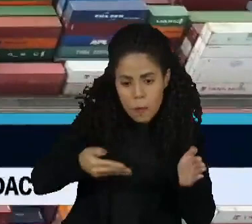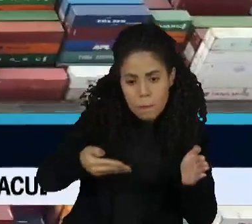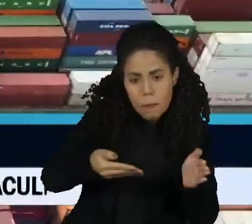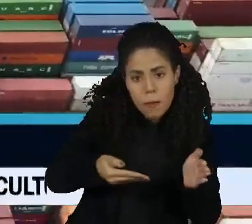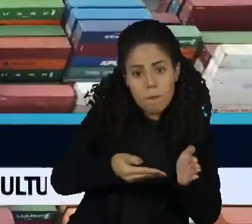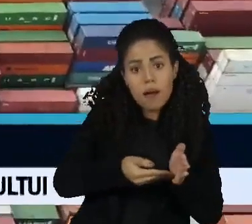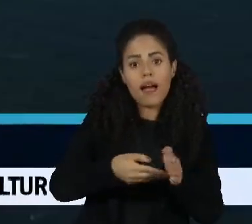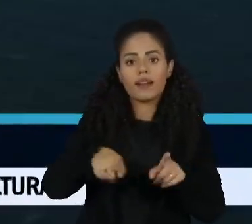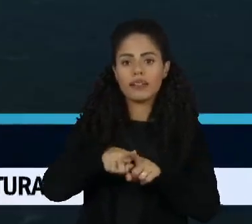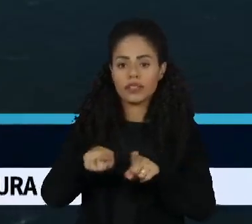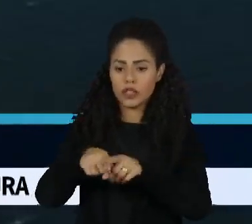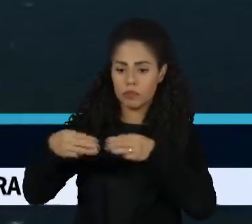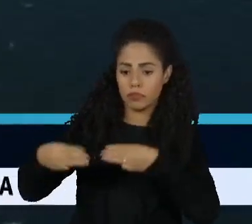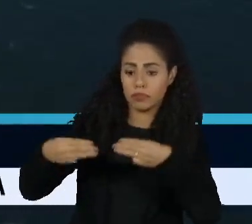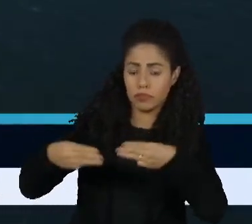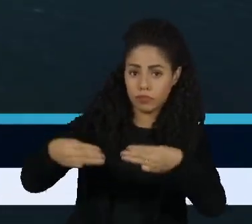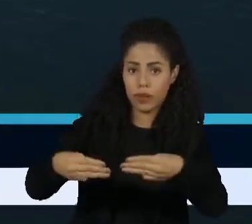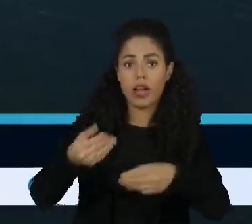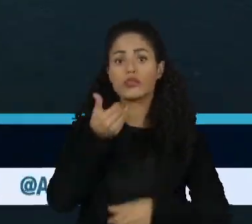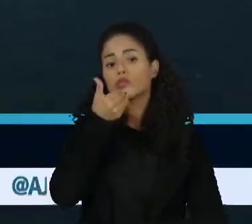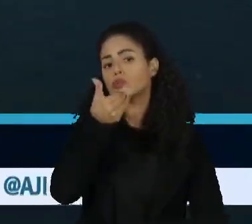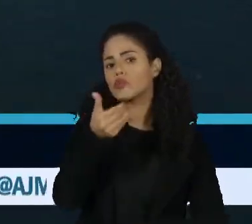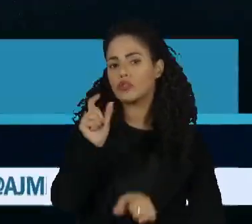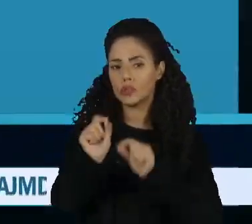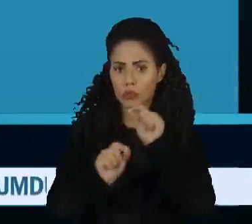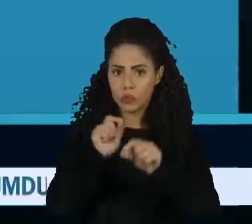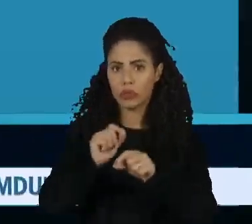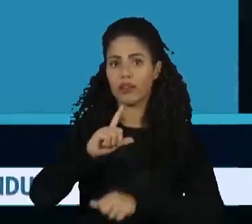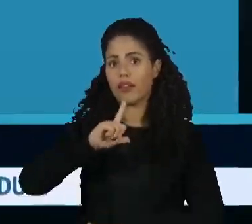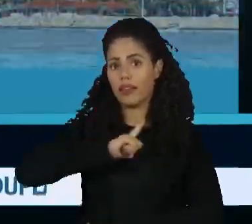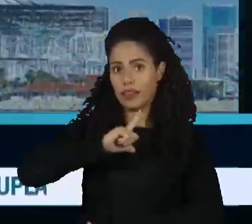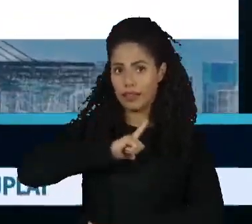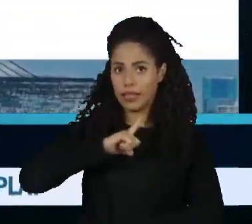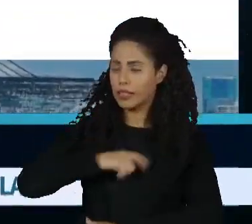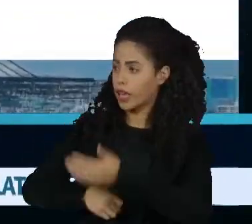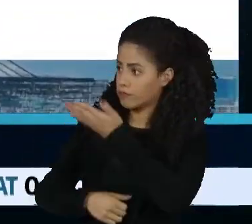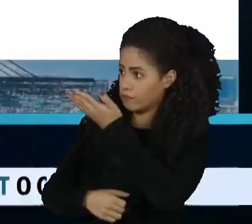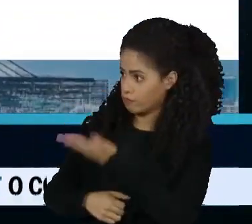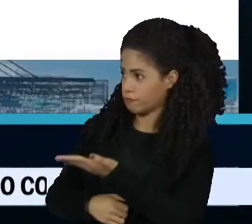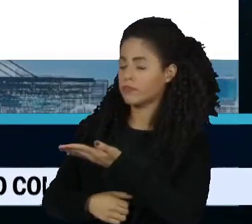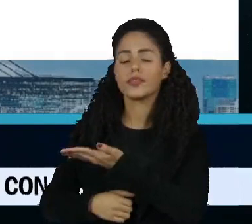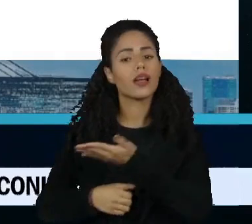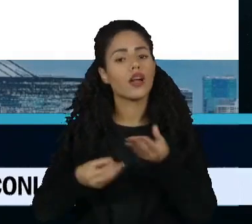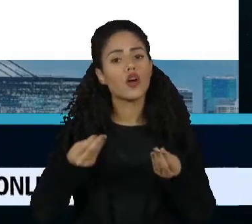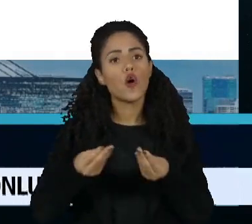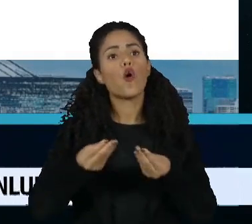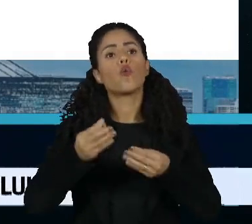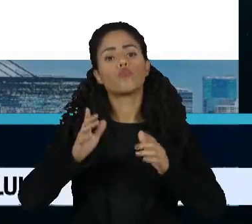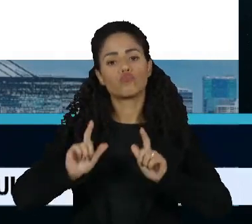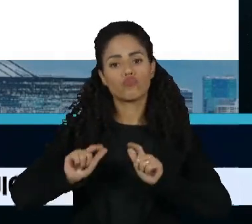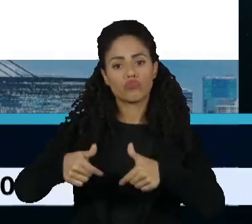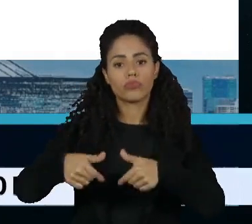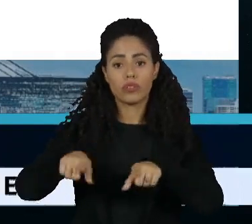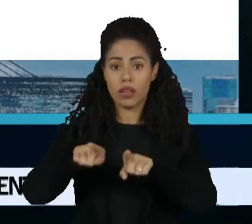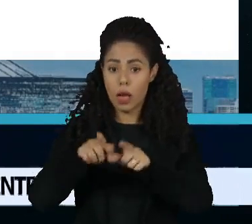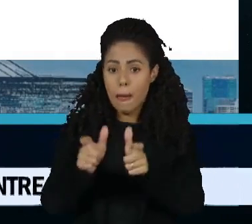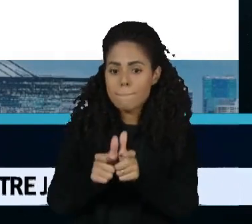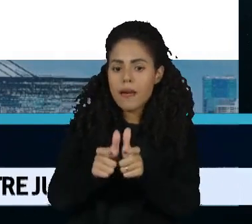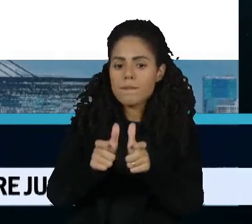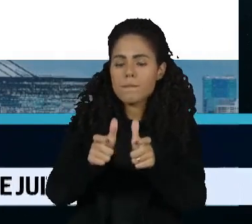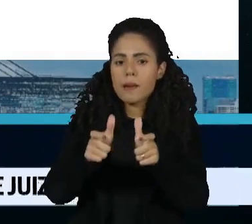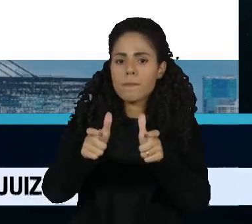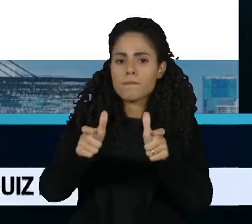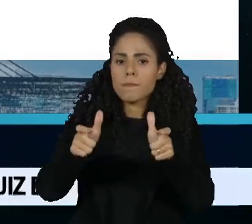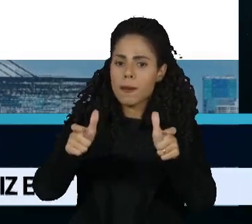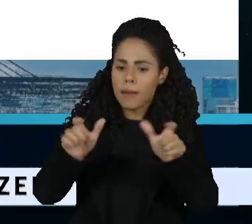ao Ministério de portos e aeroportos estão o fortalecimento da atividade portuária com maior flexibilidade